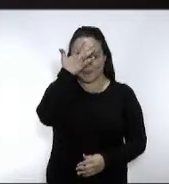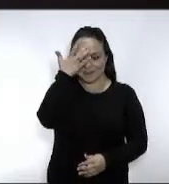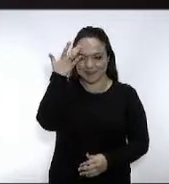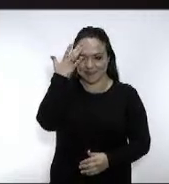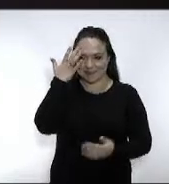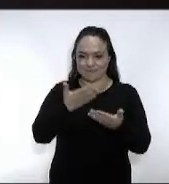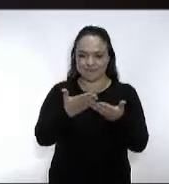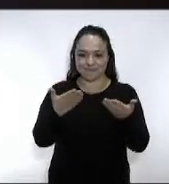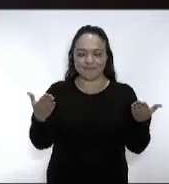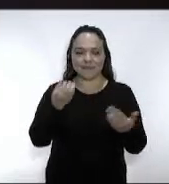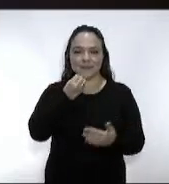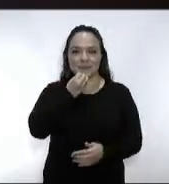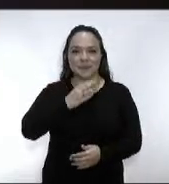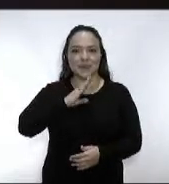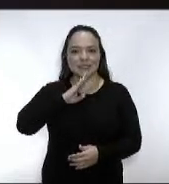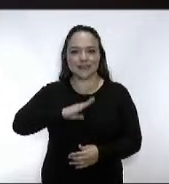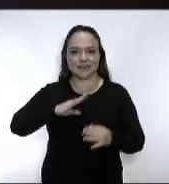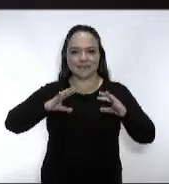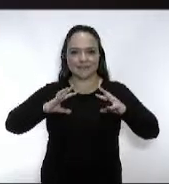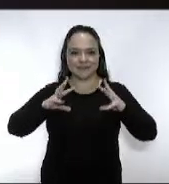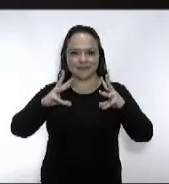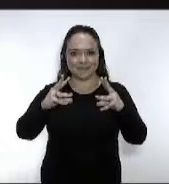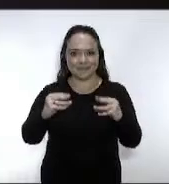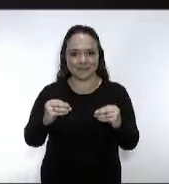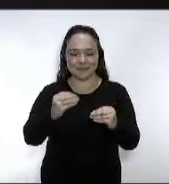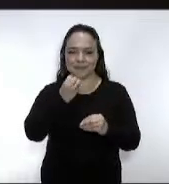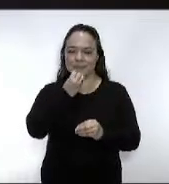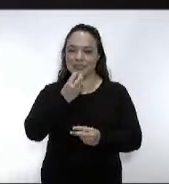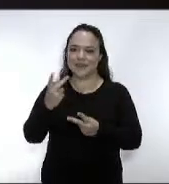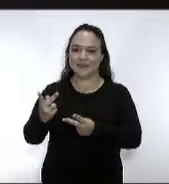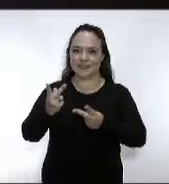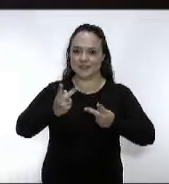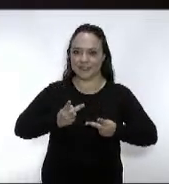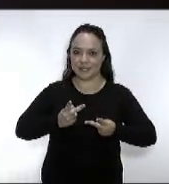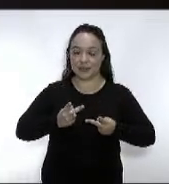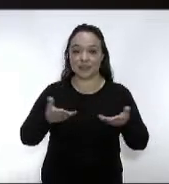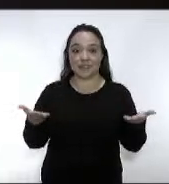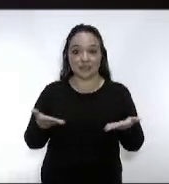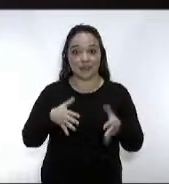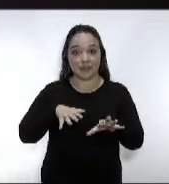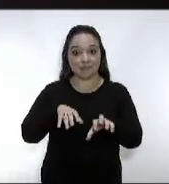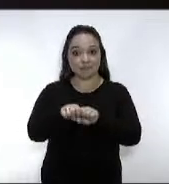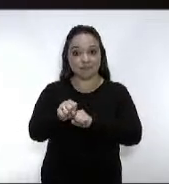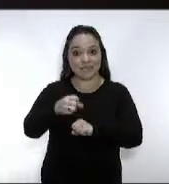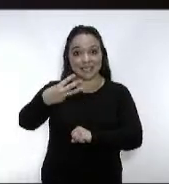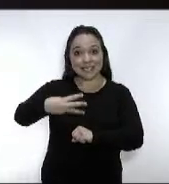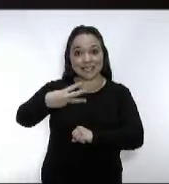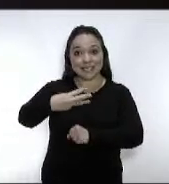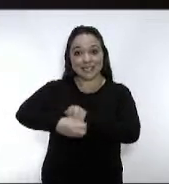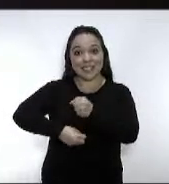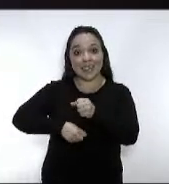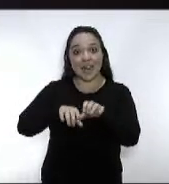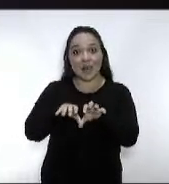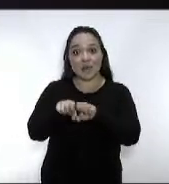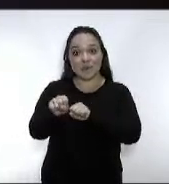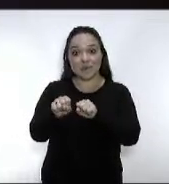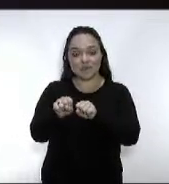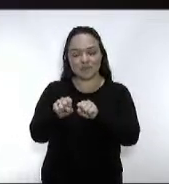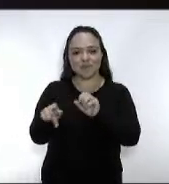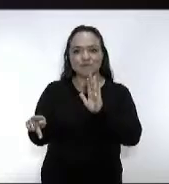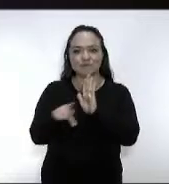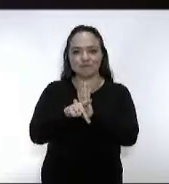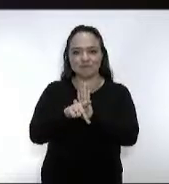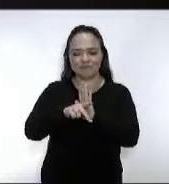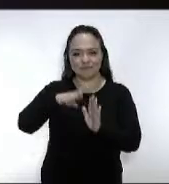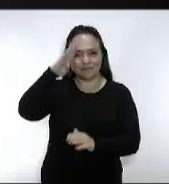Ladies and gentlemen, good afternoon to all of you. Welcome everybody to the commencement ceremony of the third